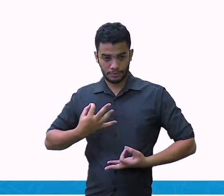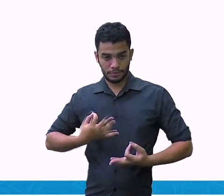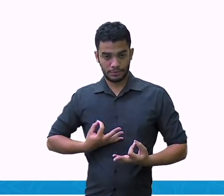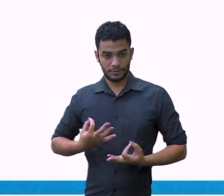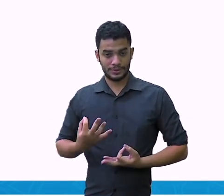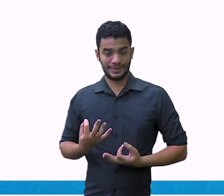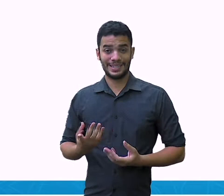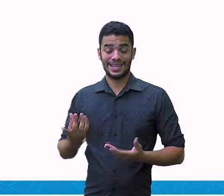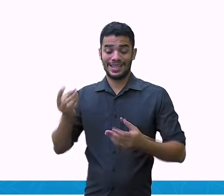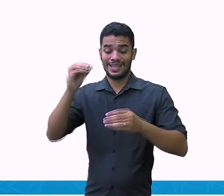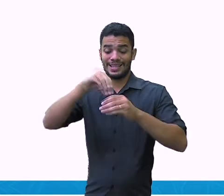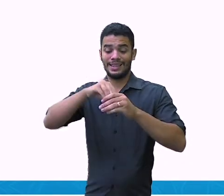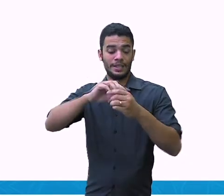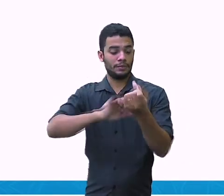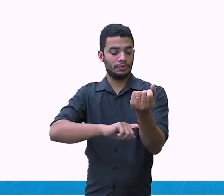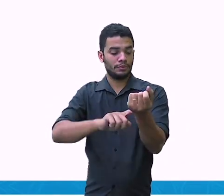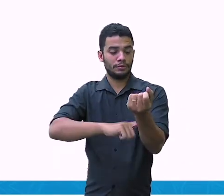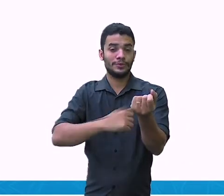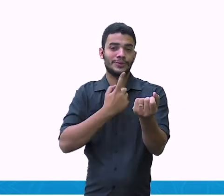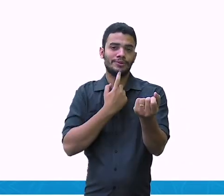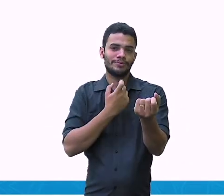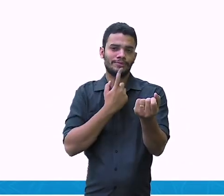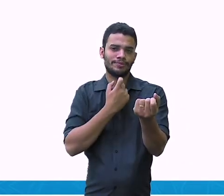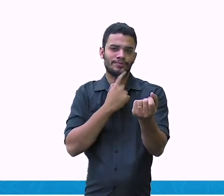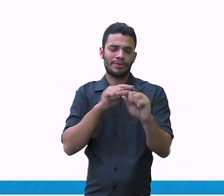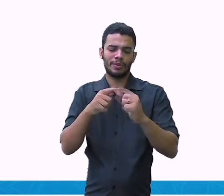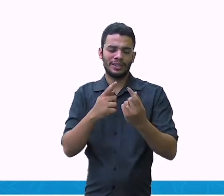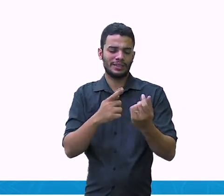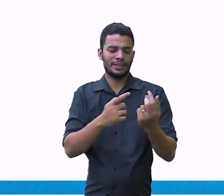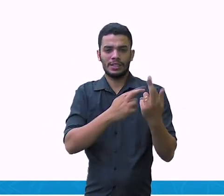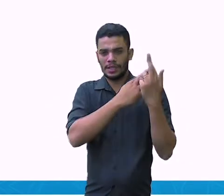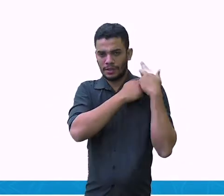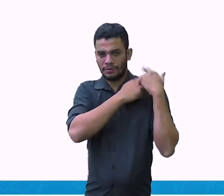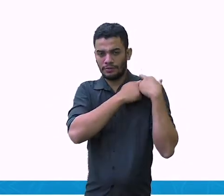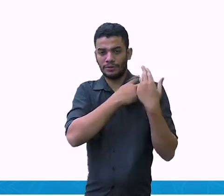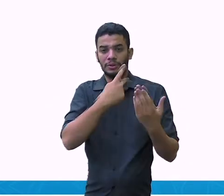vai levar o oxigênio que você